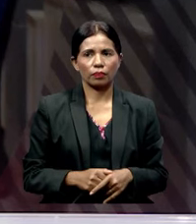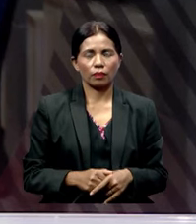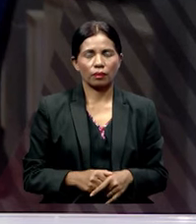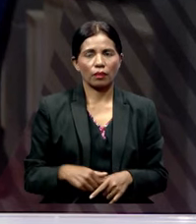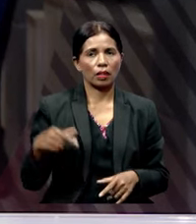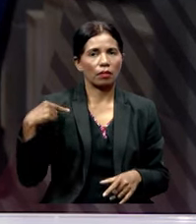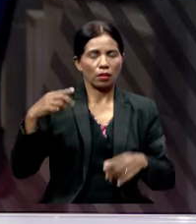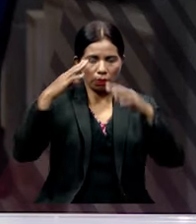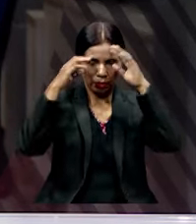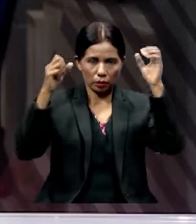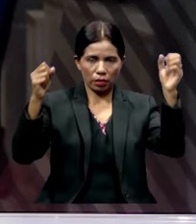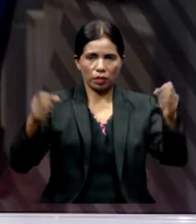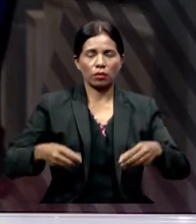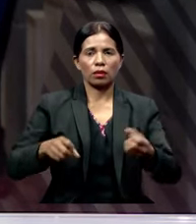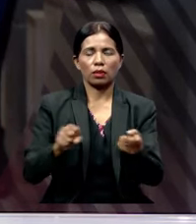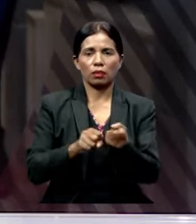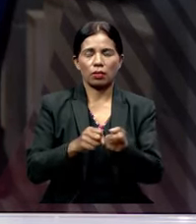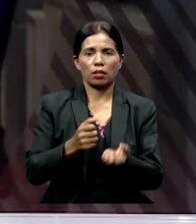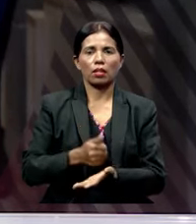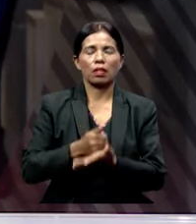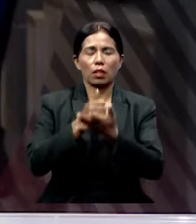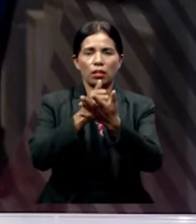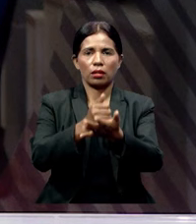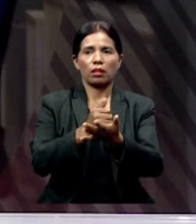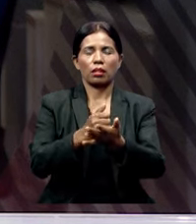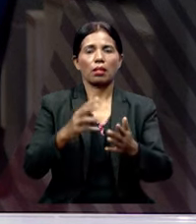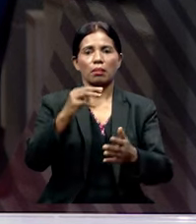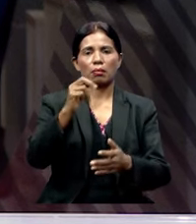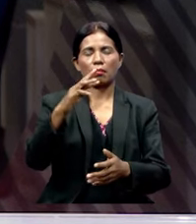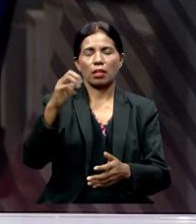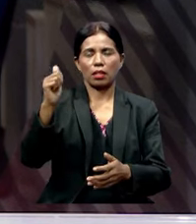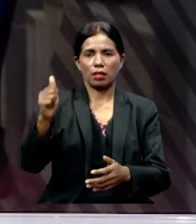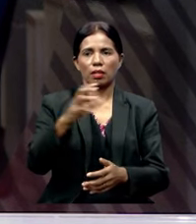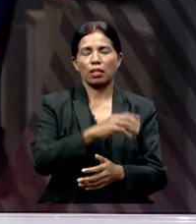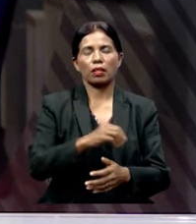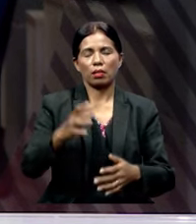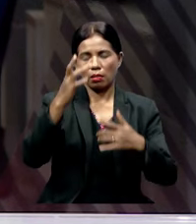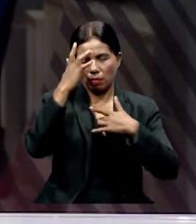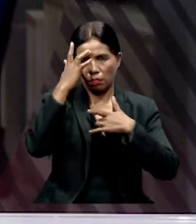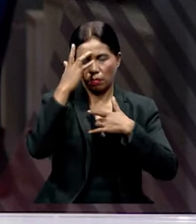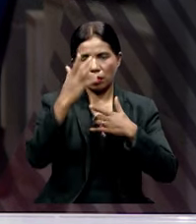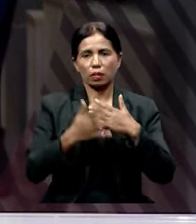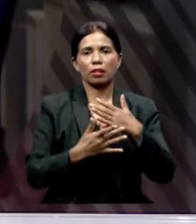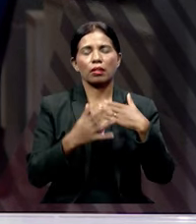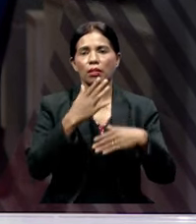Gabinete Presidência da República foi apoio necessidade básica para Maria do Hotel Sarmento nebe sofre mora